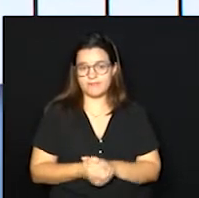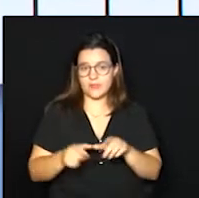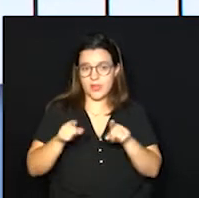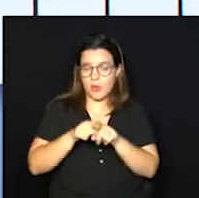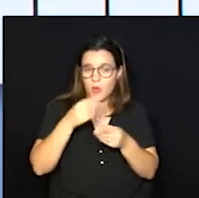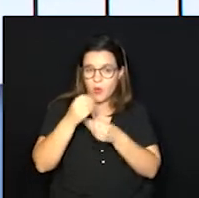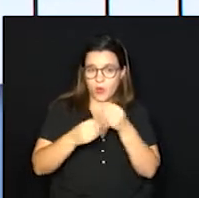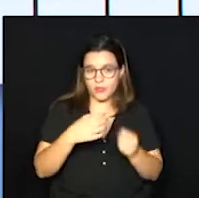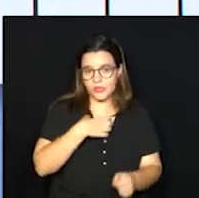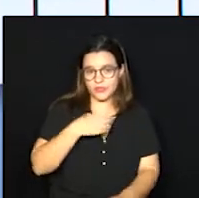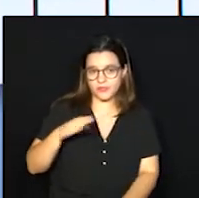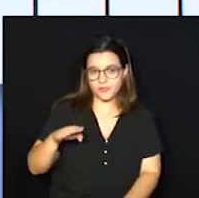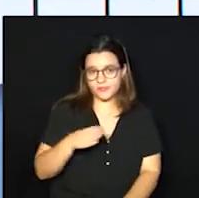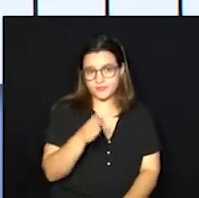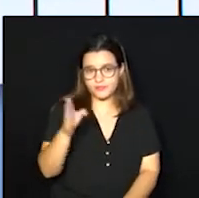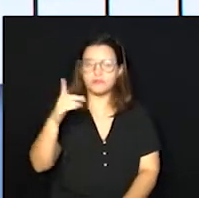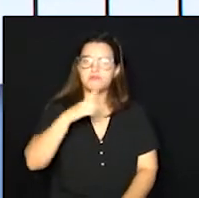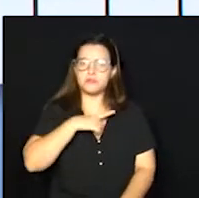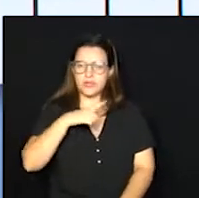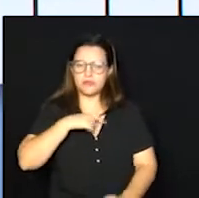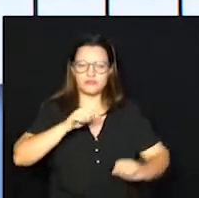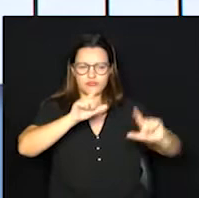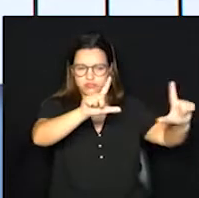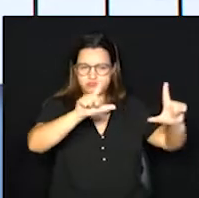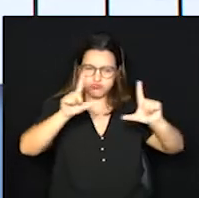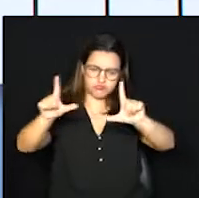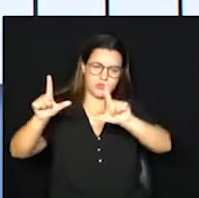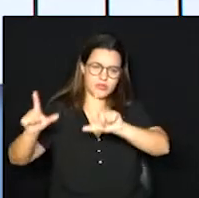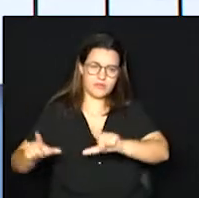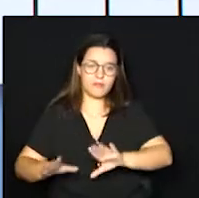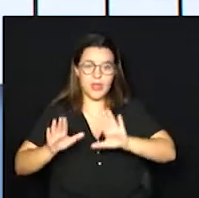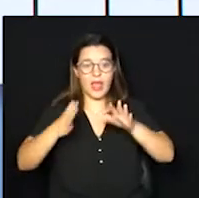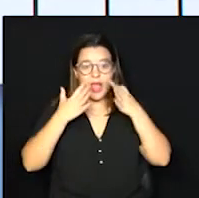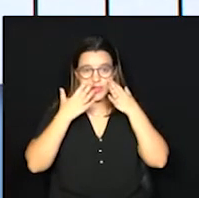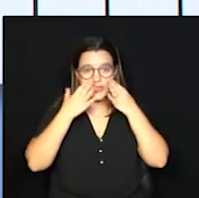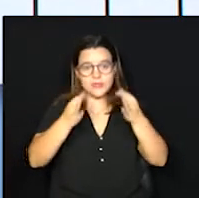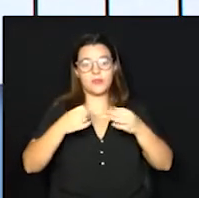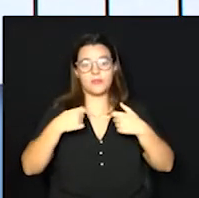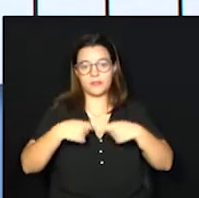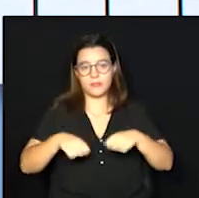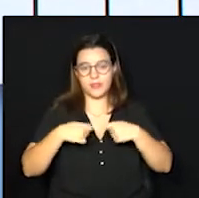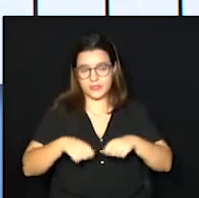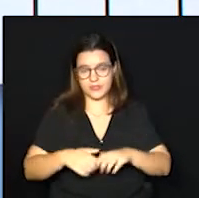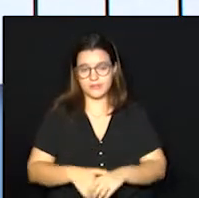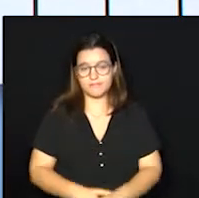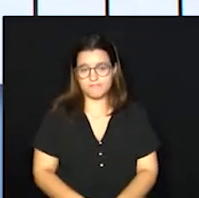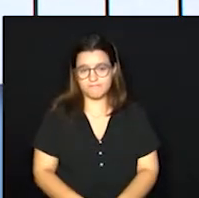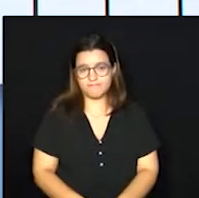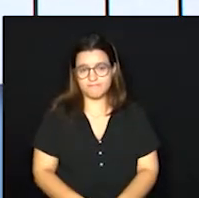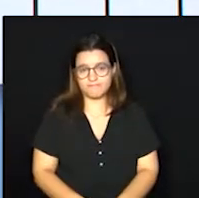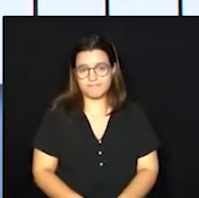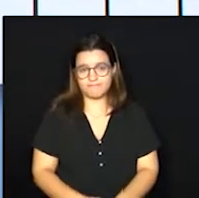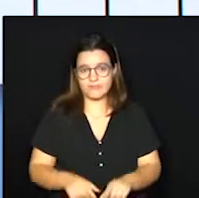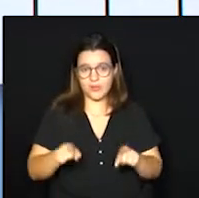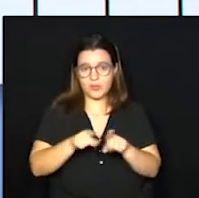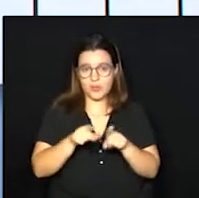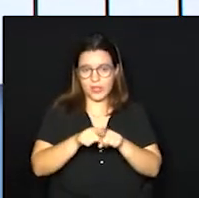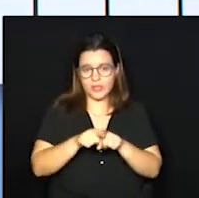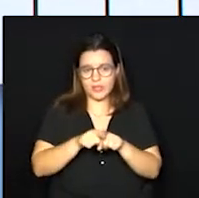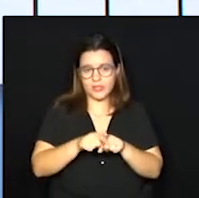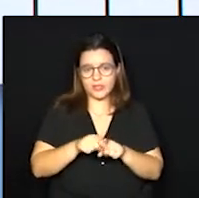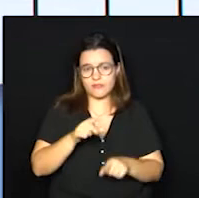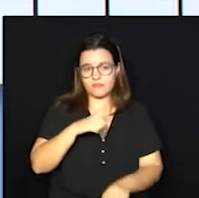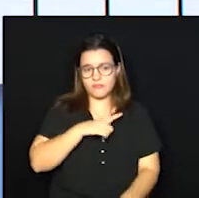desvios. A via está sinalizada, mas de qualquer forma é preciso ter atenção ou então até acessar o